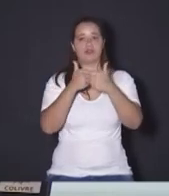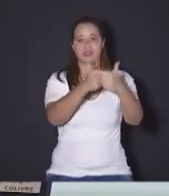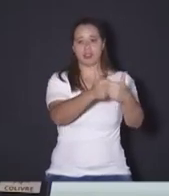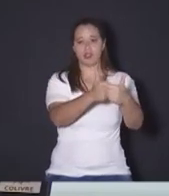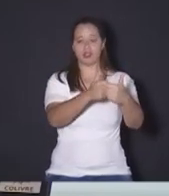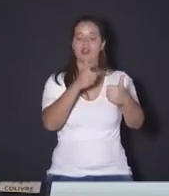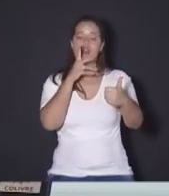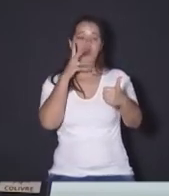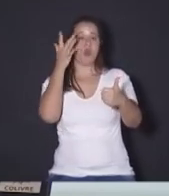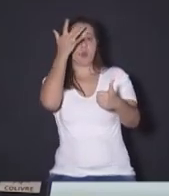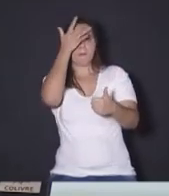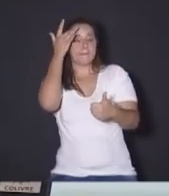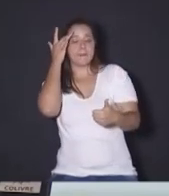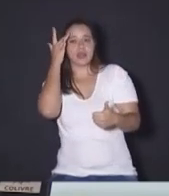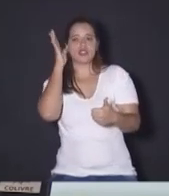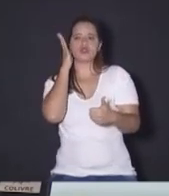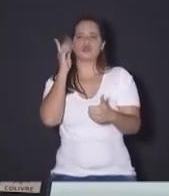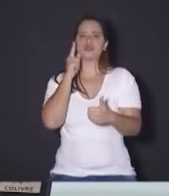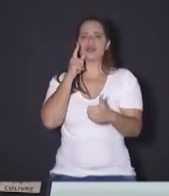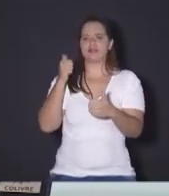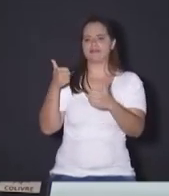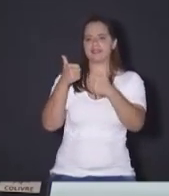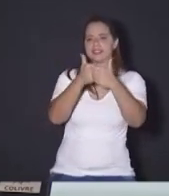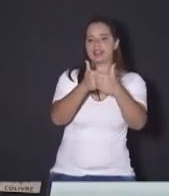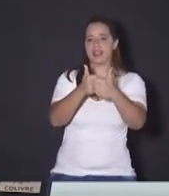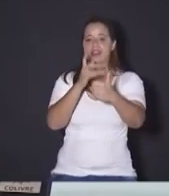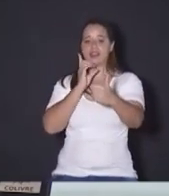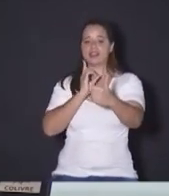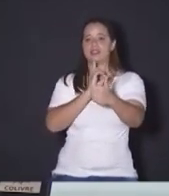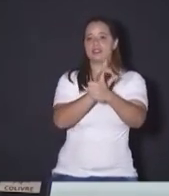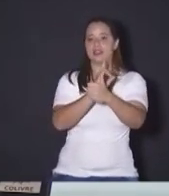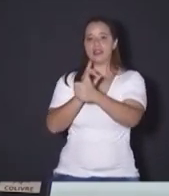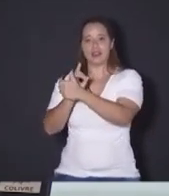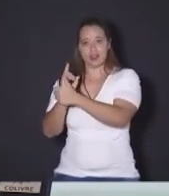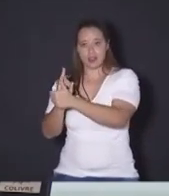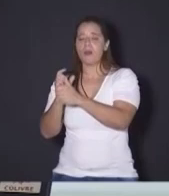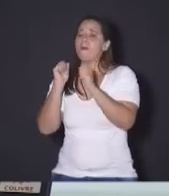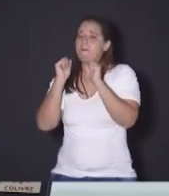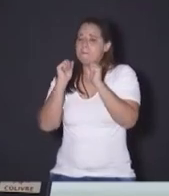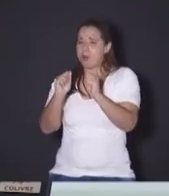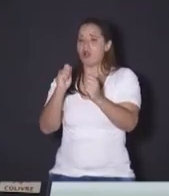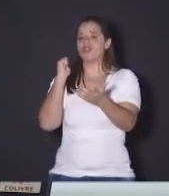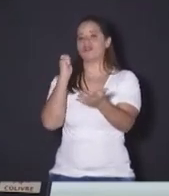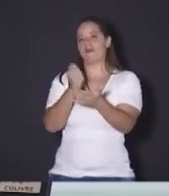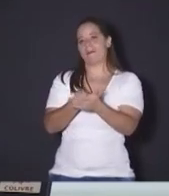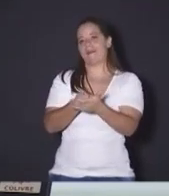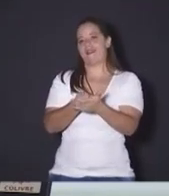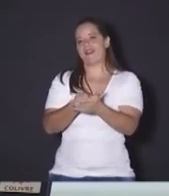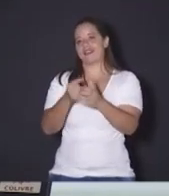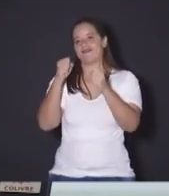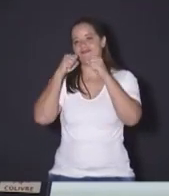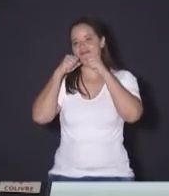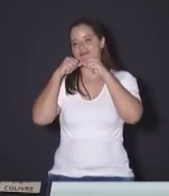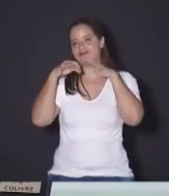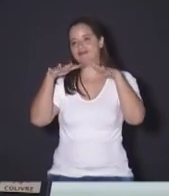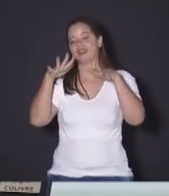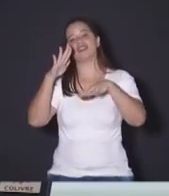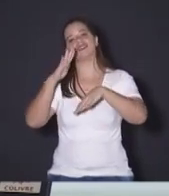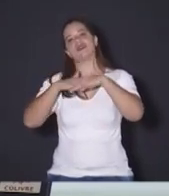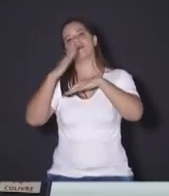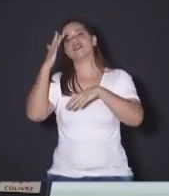a pessoas que seguem os seus seguidores bom então você pode pagar para que essa publicação chegue a mais